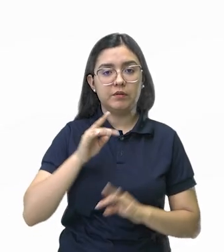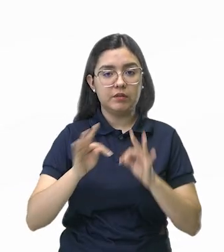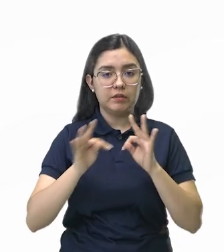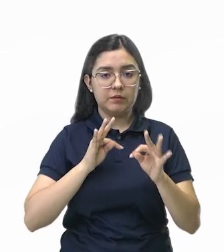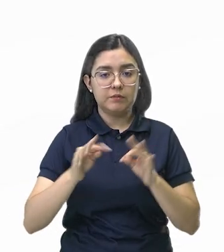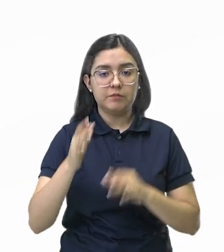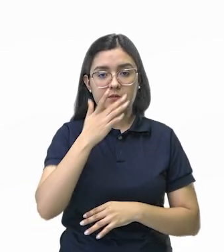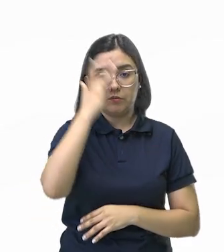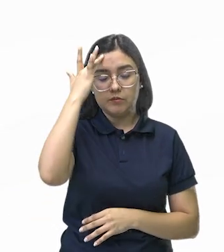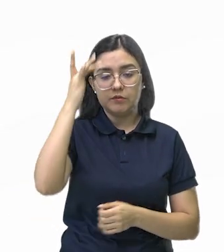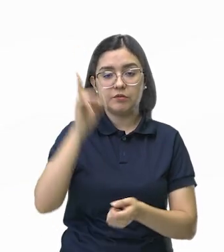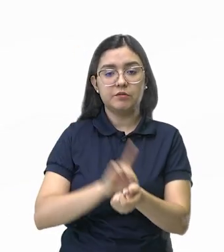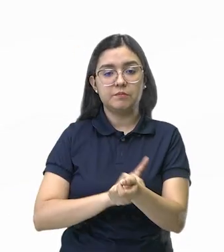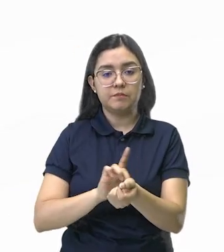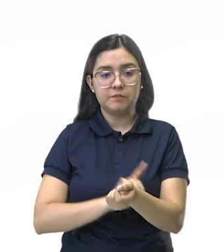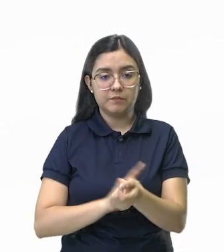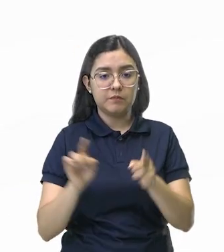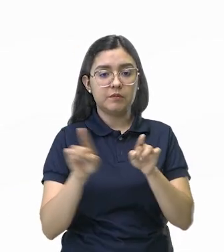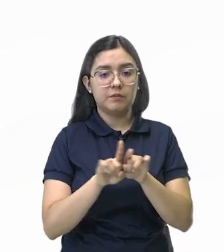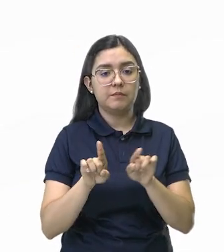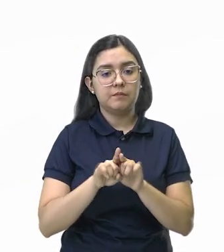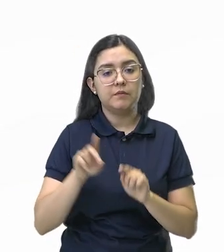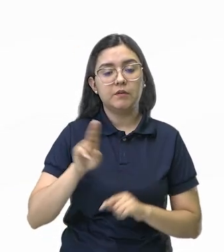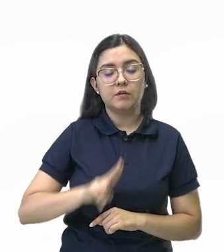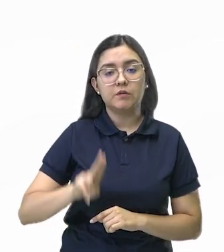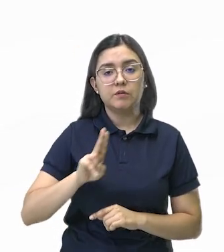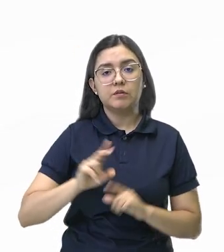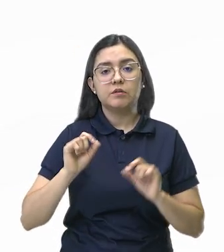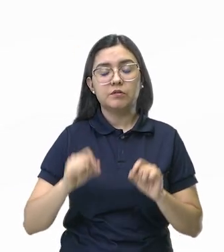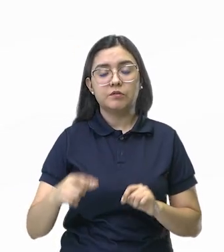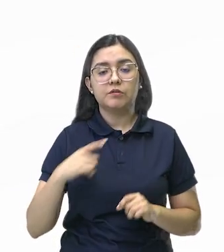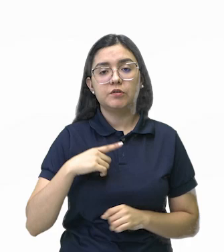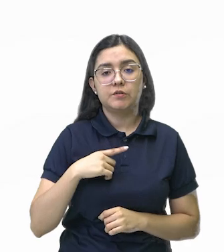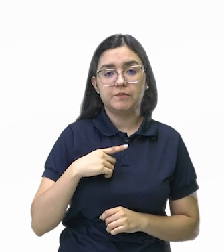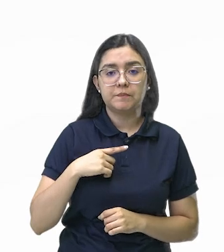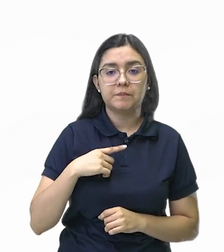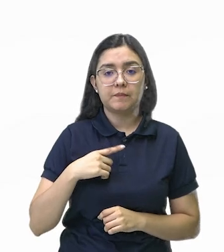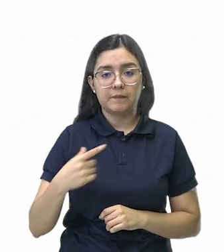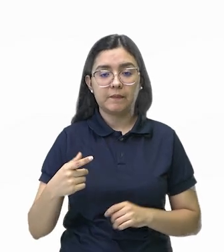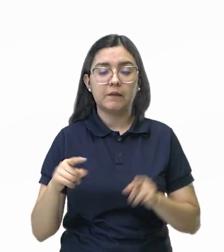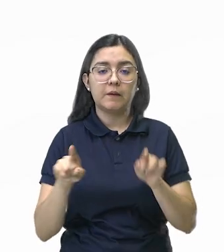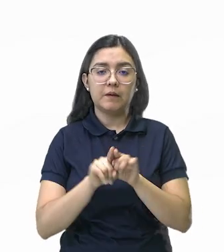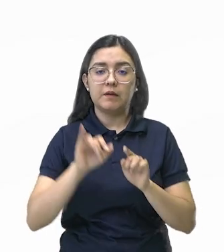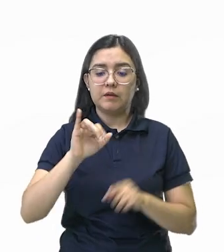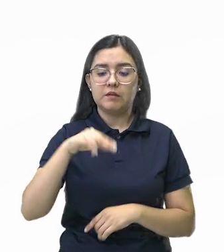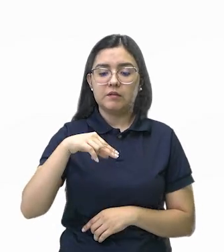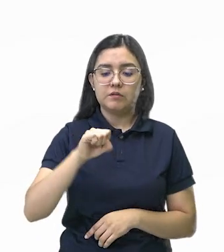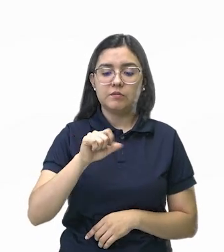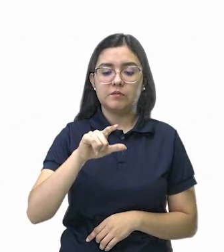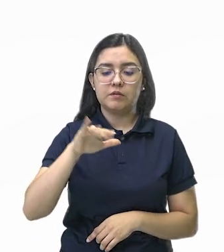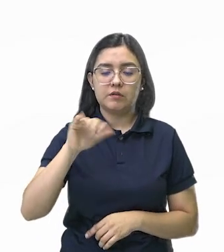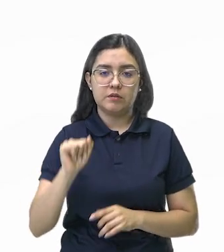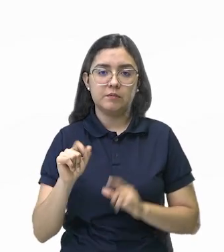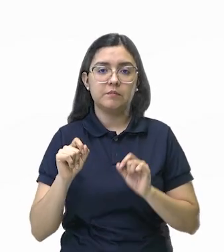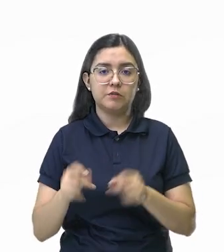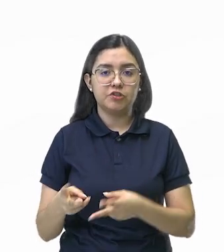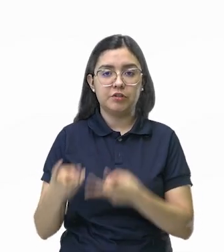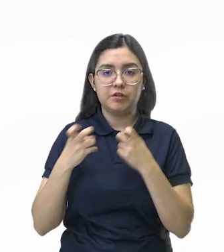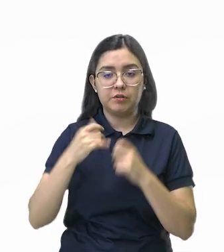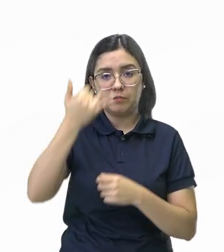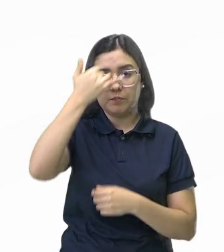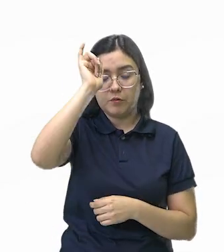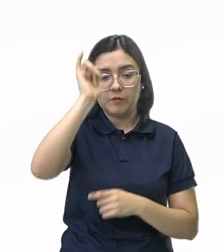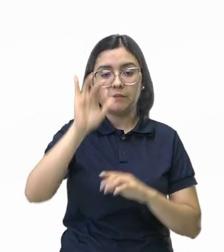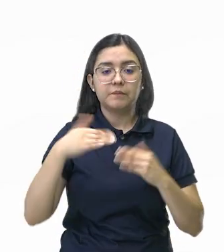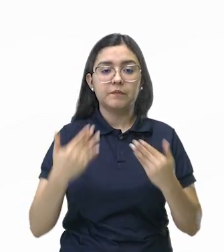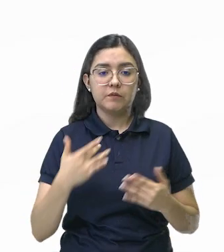pessoas diabéticas foi realizada com insulina de origem bovina ou suína purificadas. Então, pessoal, o nosso organismo